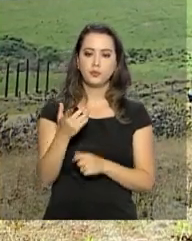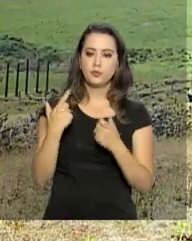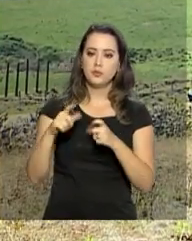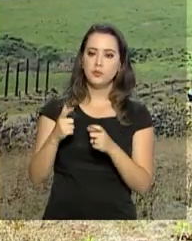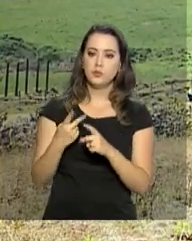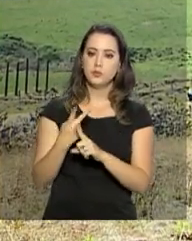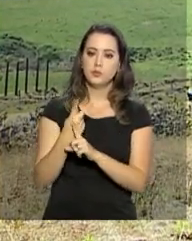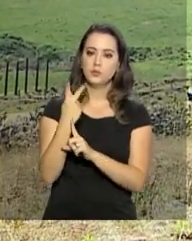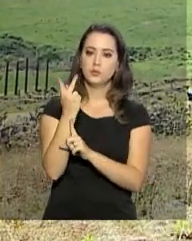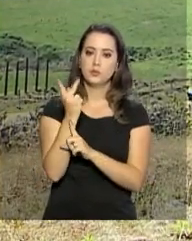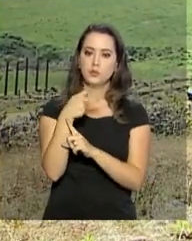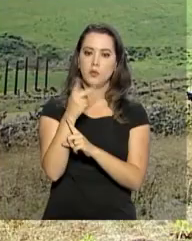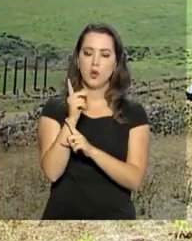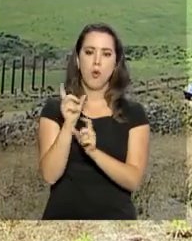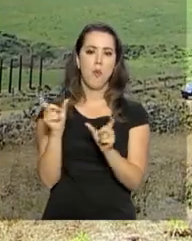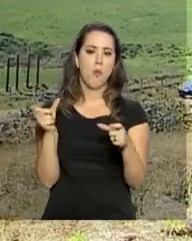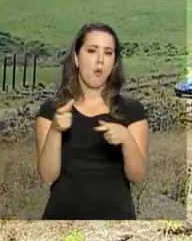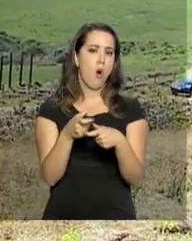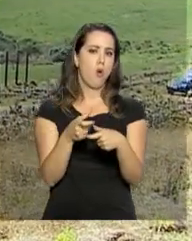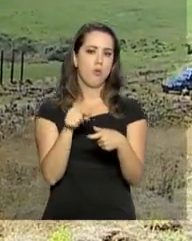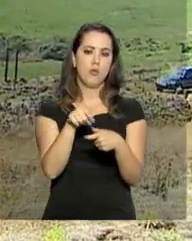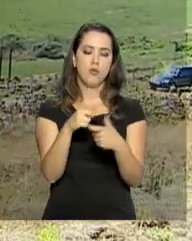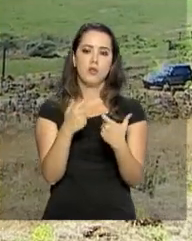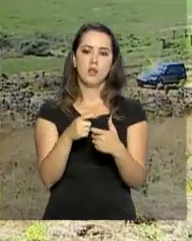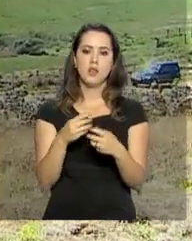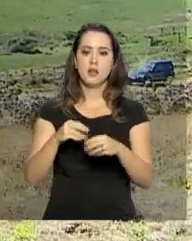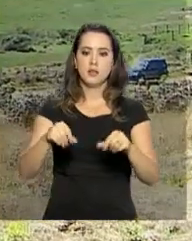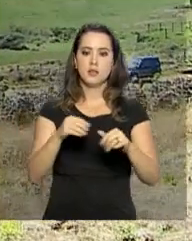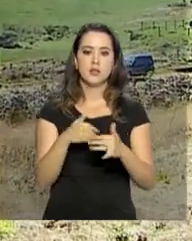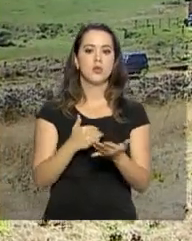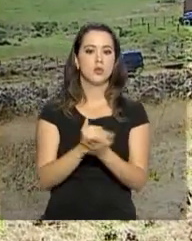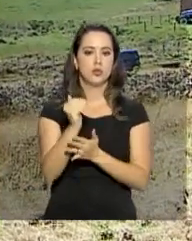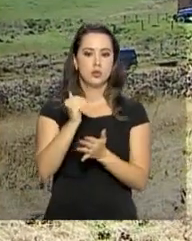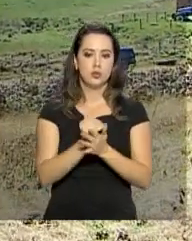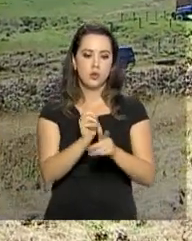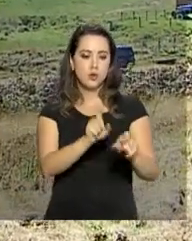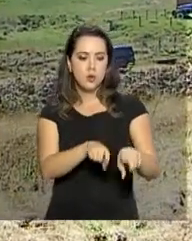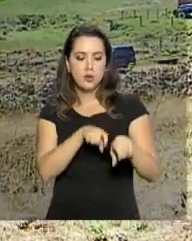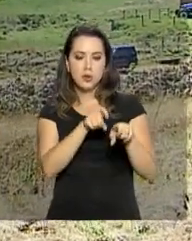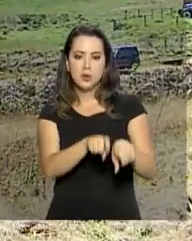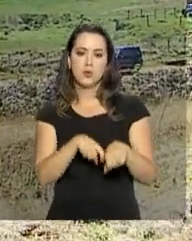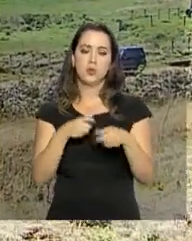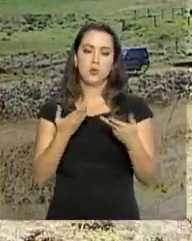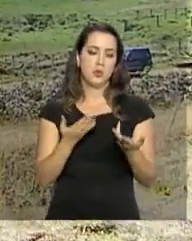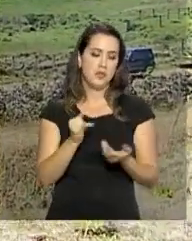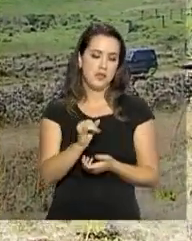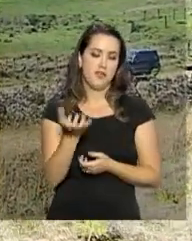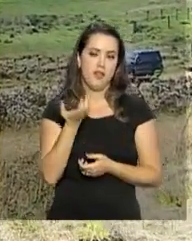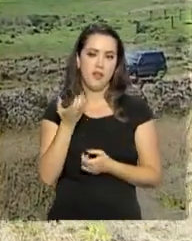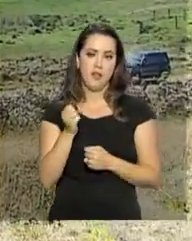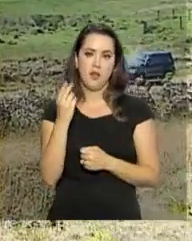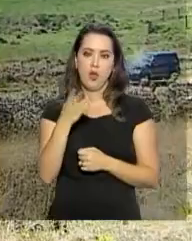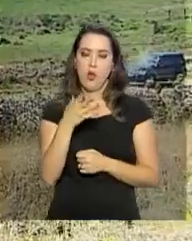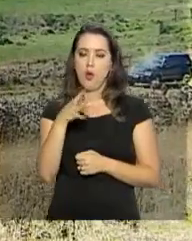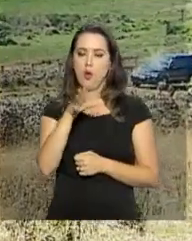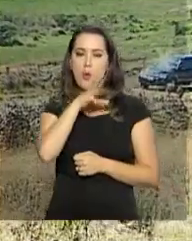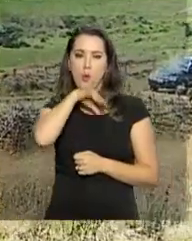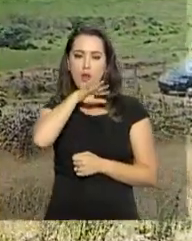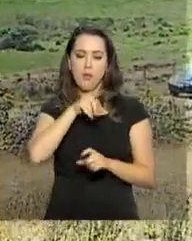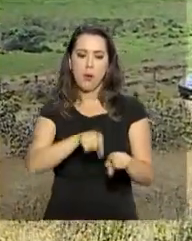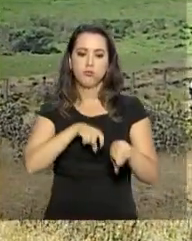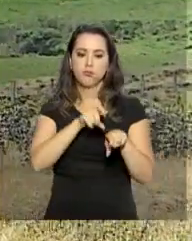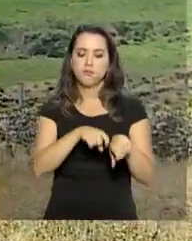ocupam pouco espaço e as terras podem continuar a ser usadas para atividades agrícolas ou pastagens por